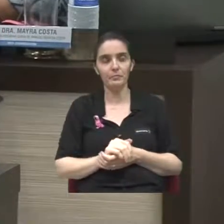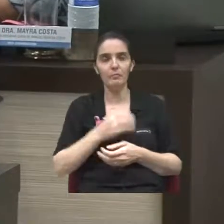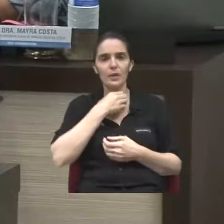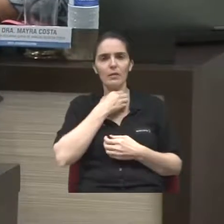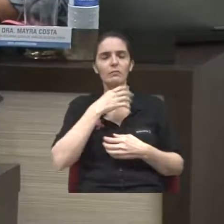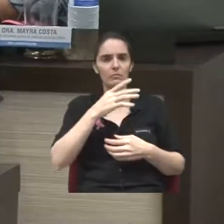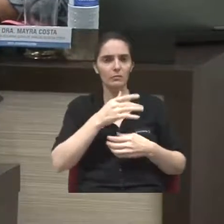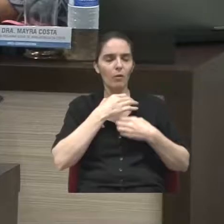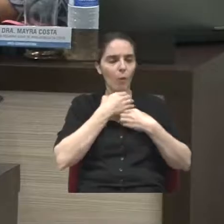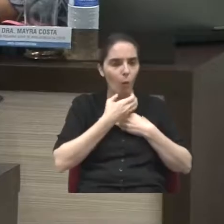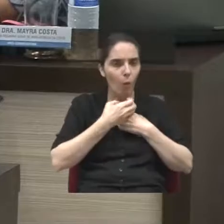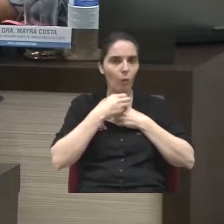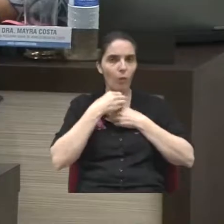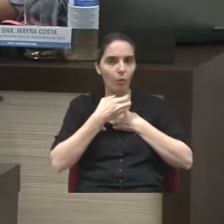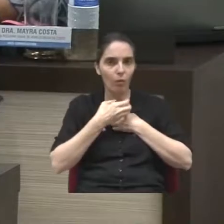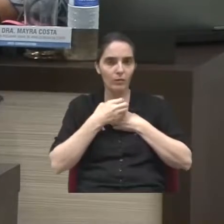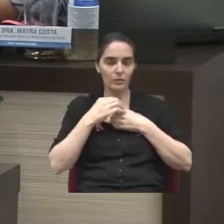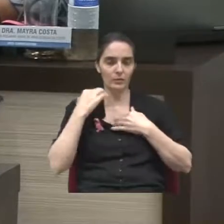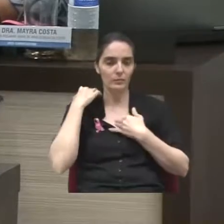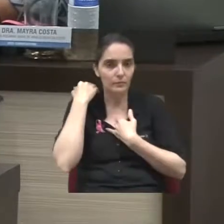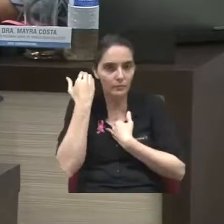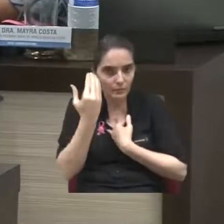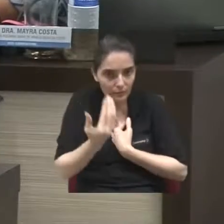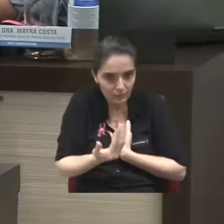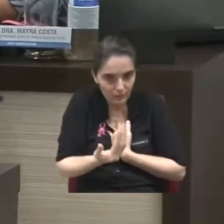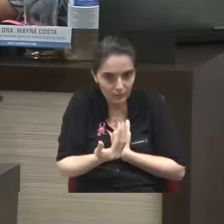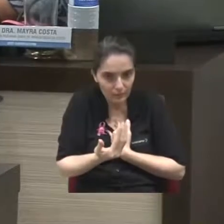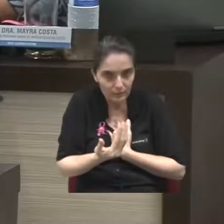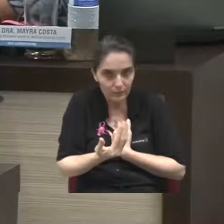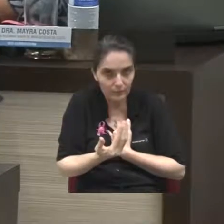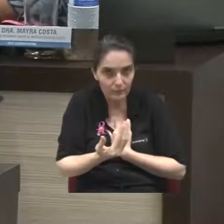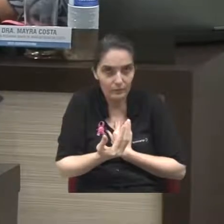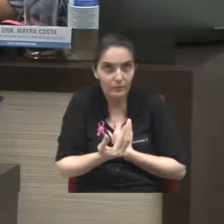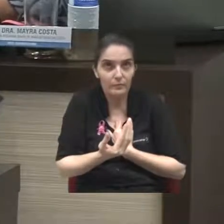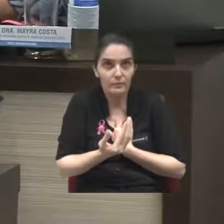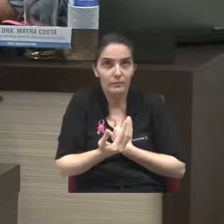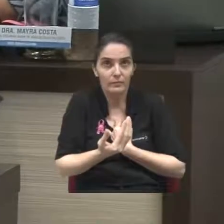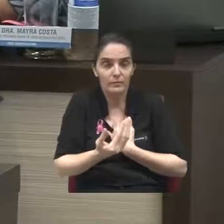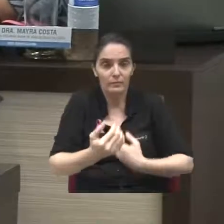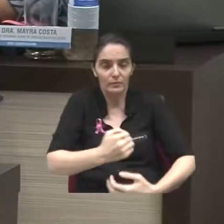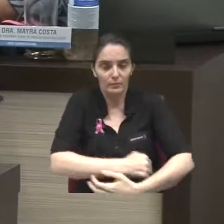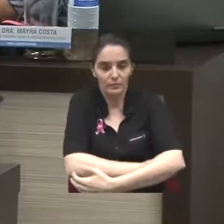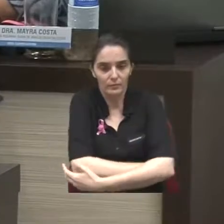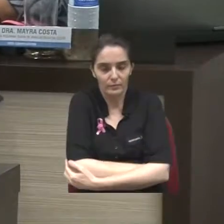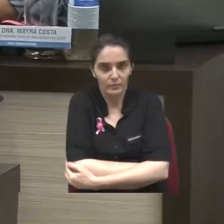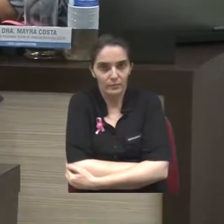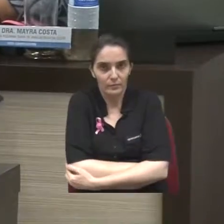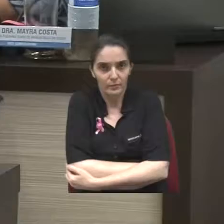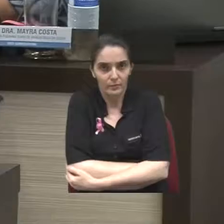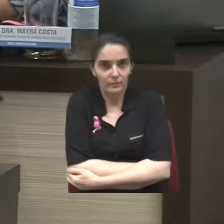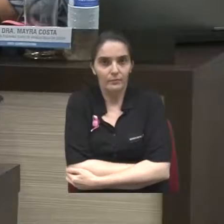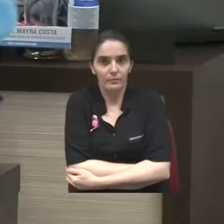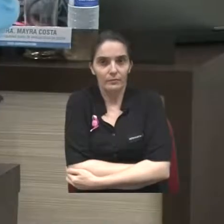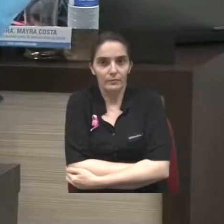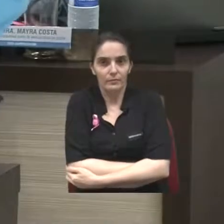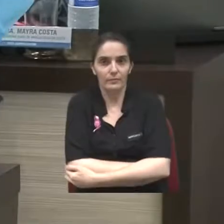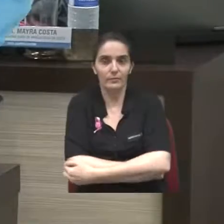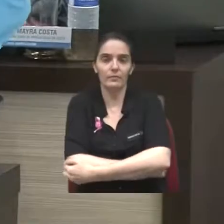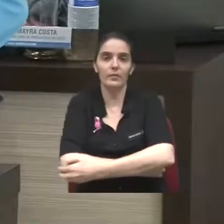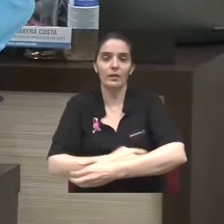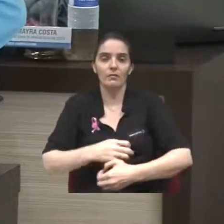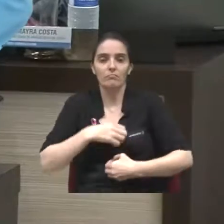deve arcar um pouquinho a pessoa, colocar o braço e apertar ela, fazer que